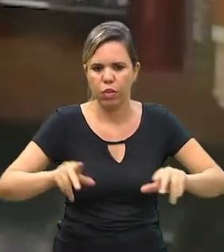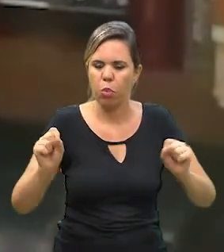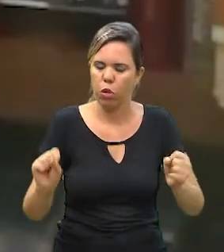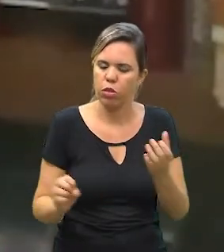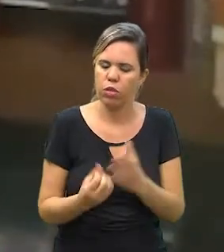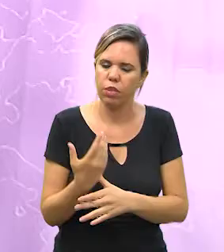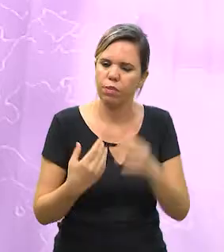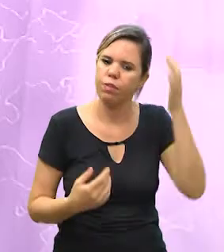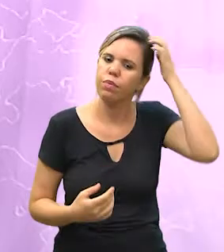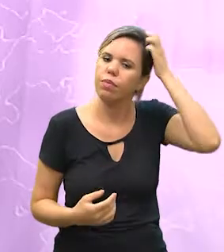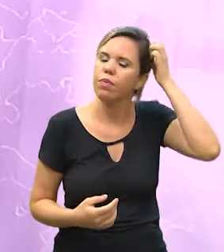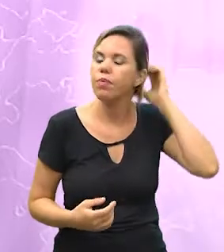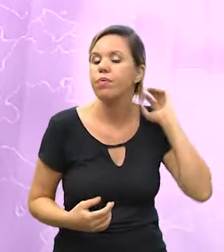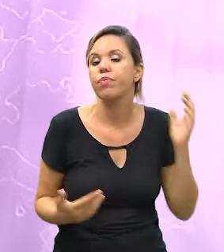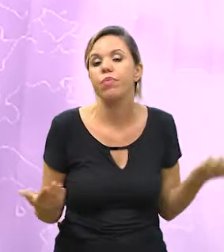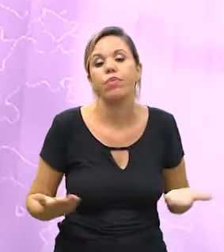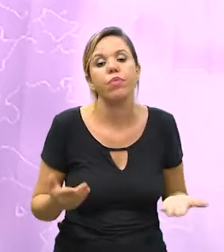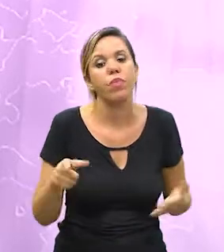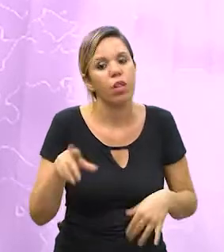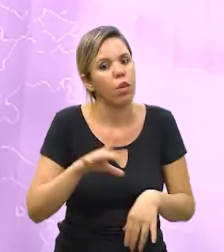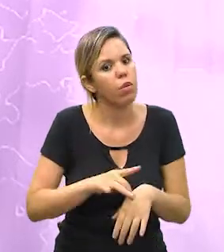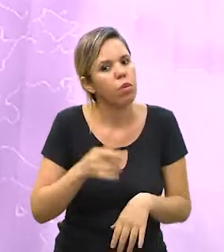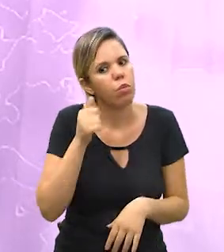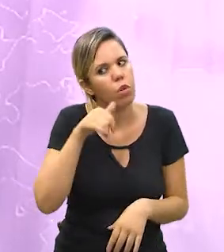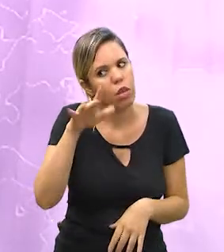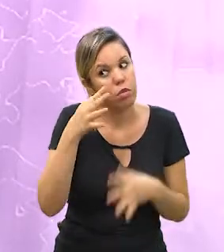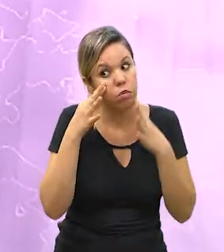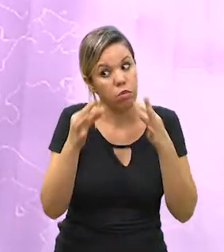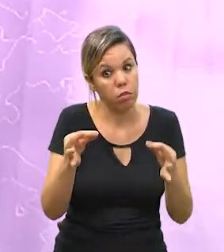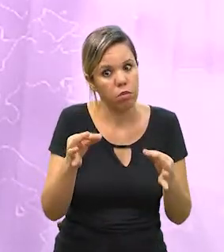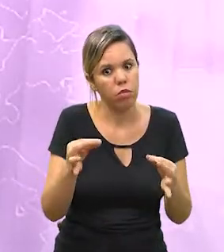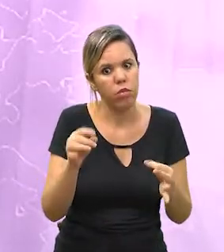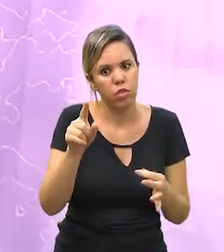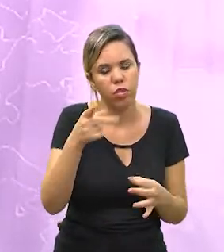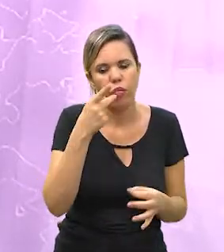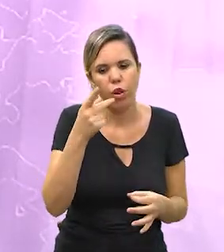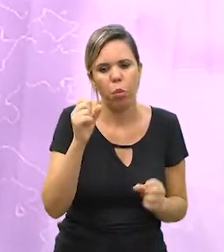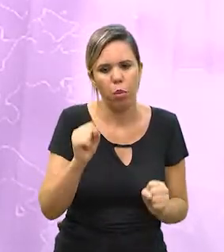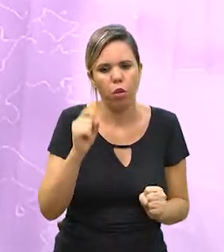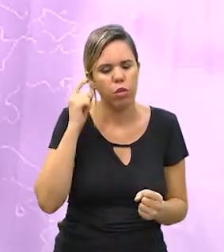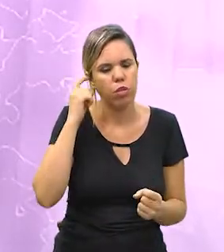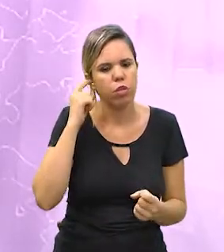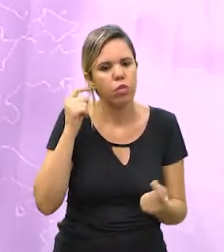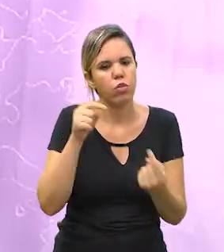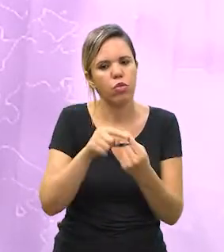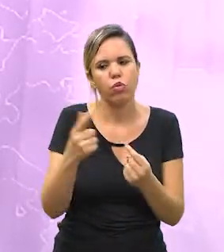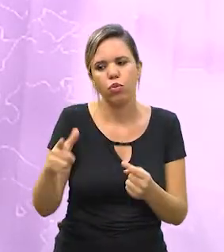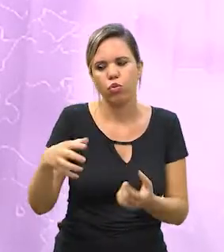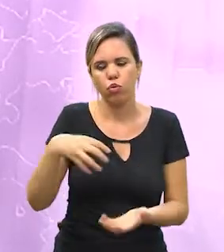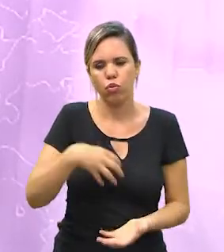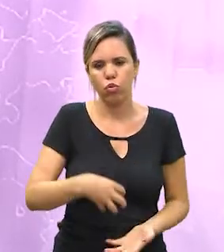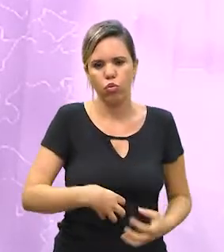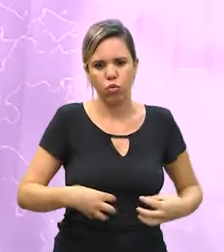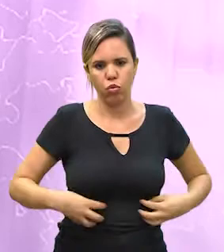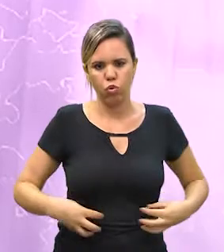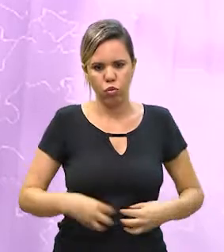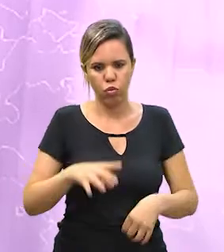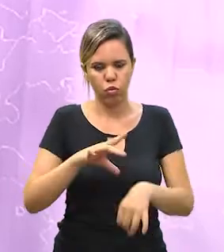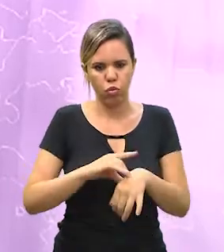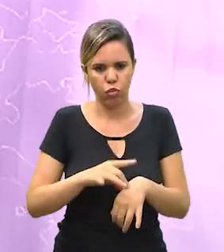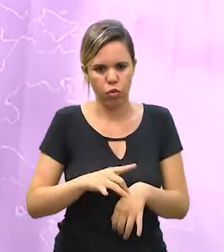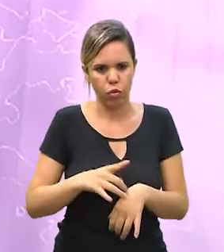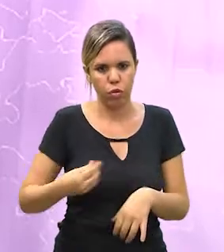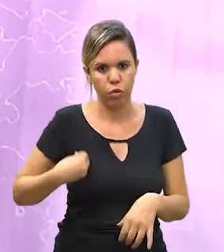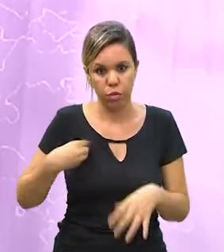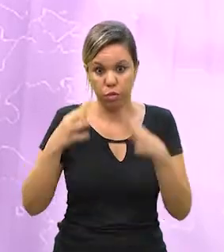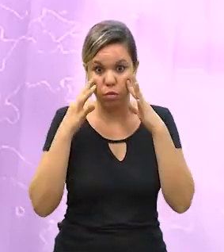podem acontecer. Agora, então, é uma doença que a mulher tem que prestar atenção. O senhor já falou que pode atingir outros órgãos aí, então é uma doença que ela tem que